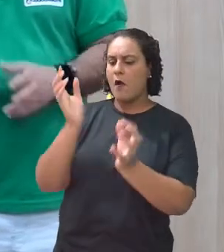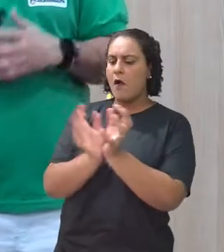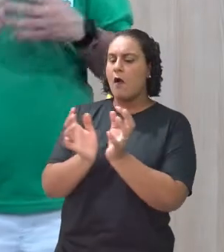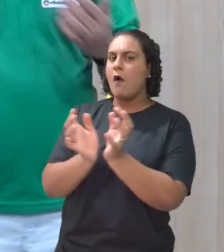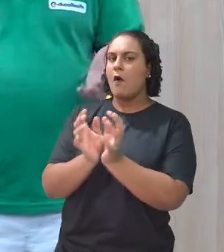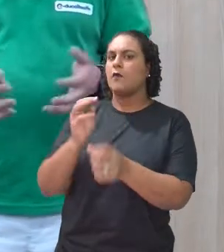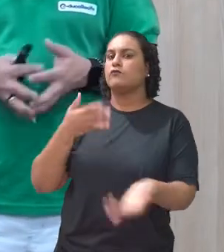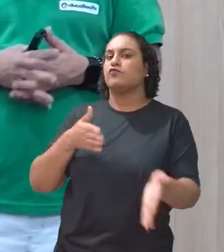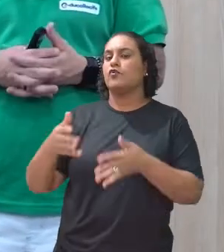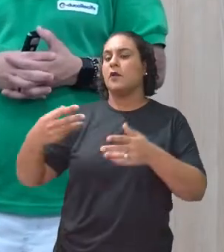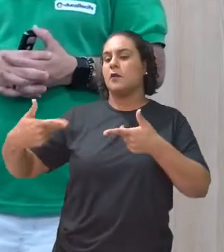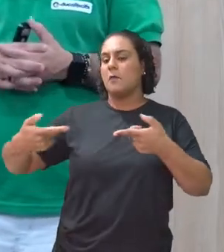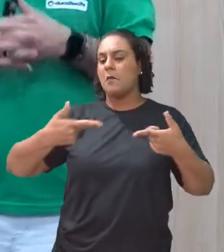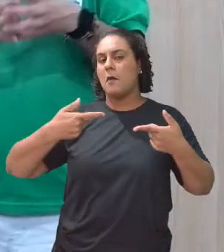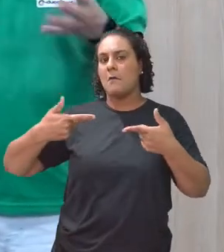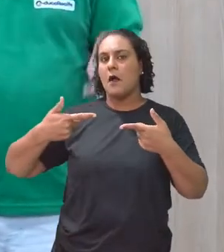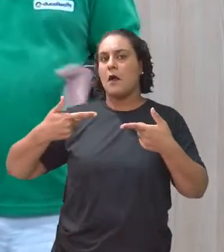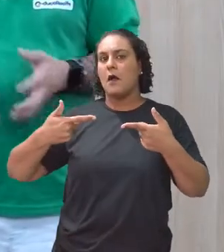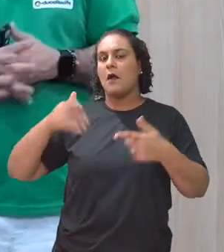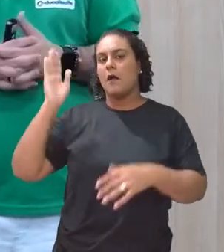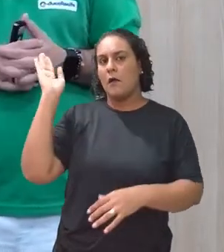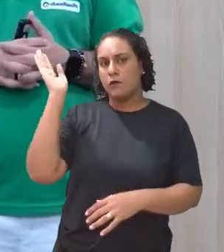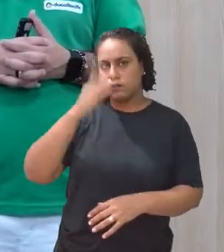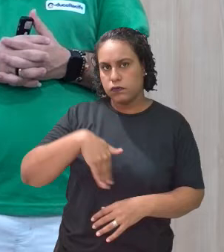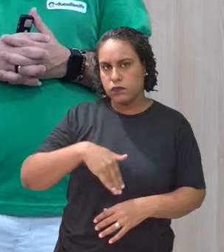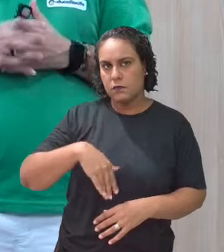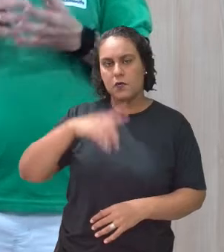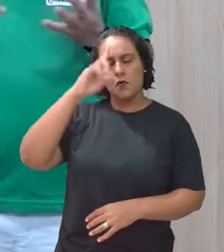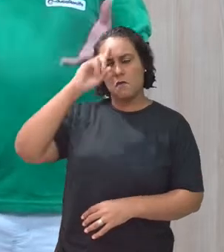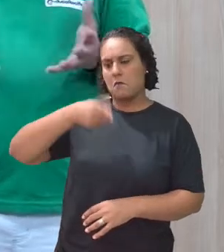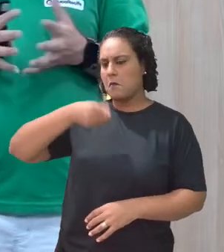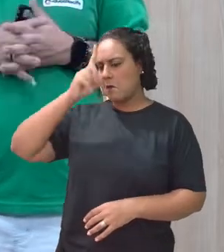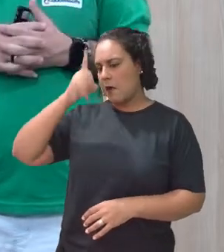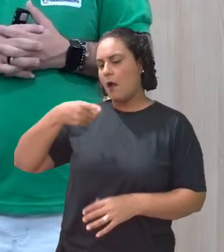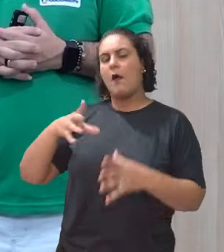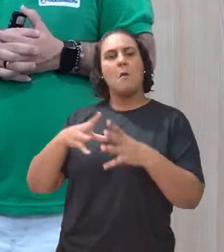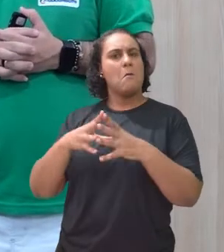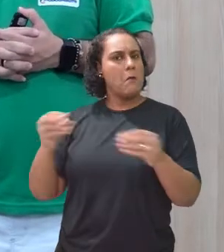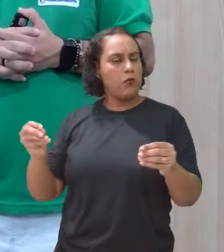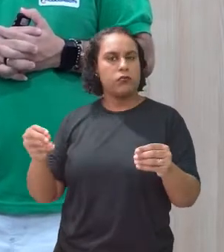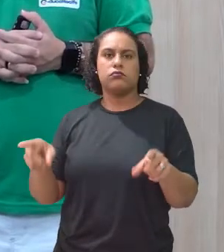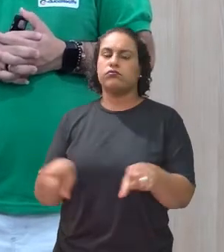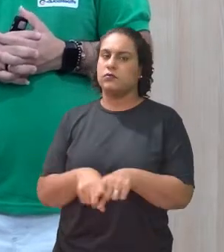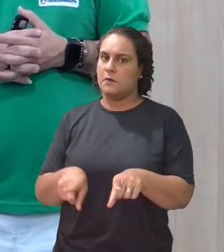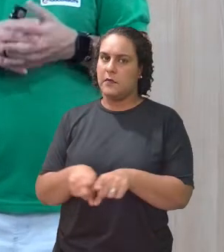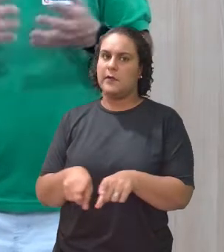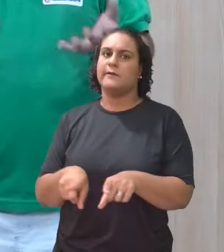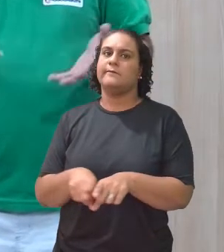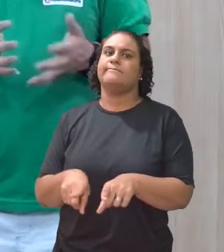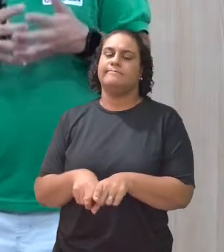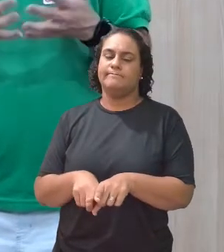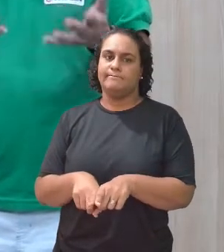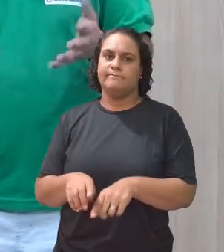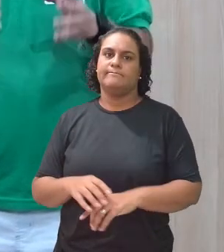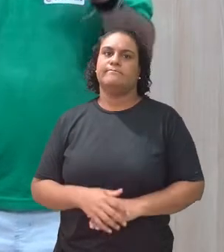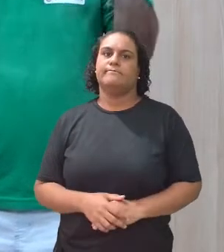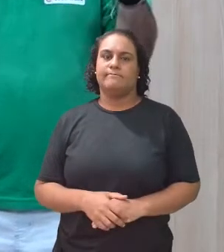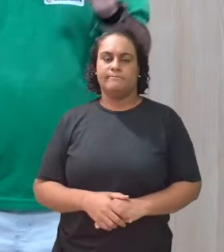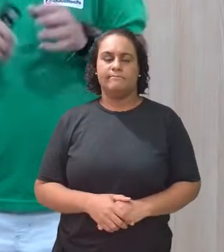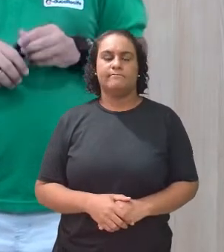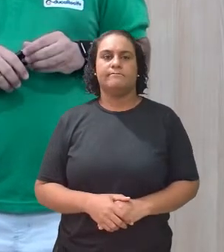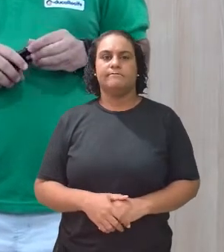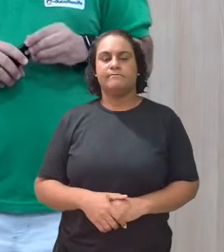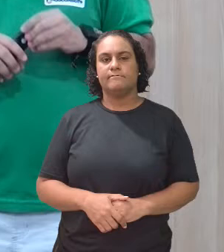conflitos, e terminado o conflito, terminava ali a autoridade desse, né, chefe, né, desse rei, desse líder,